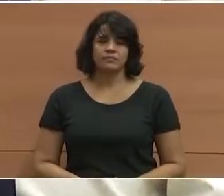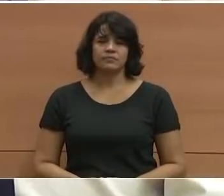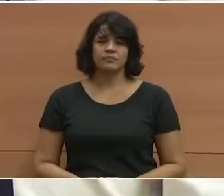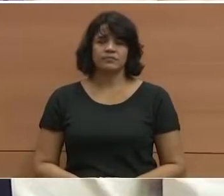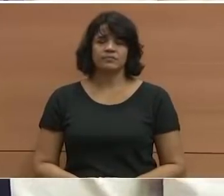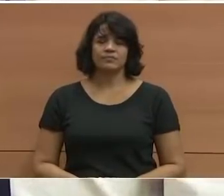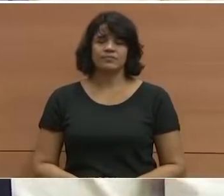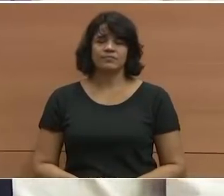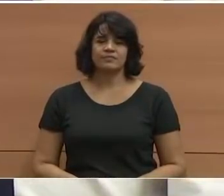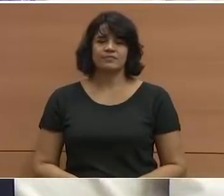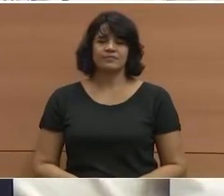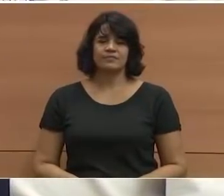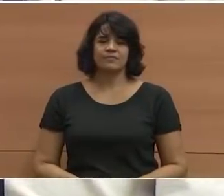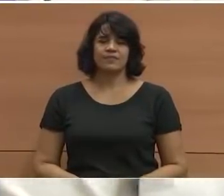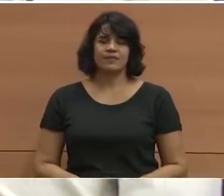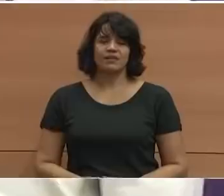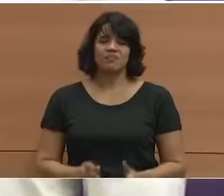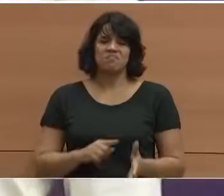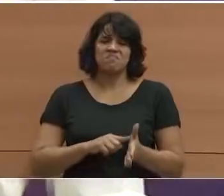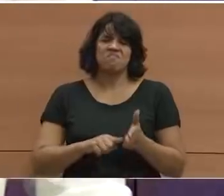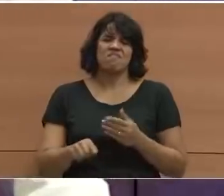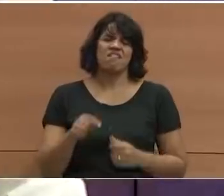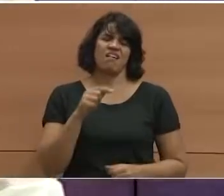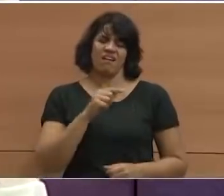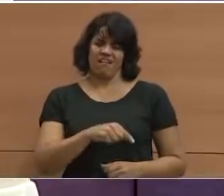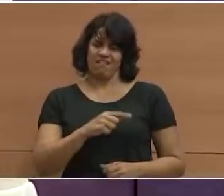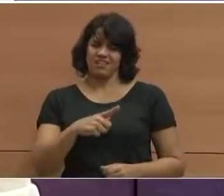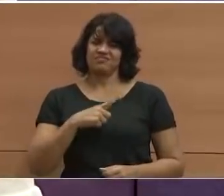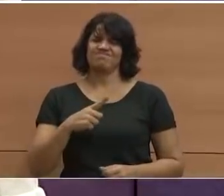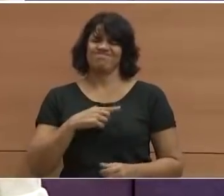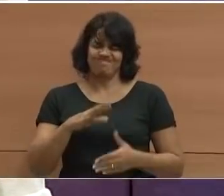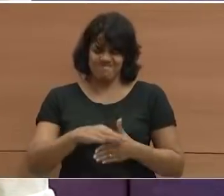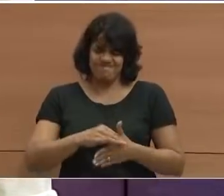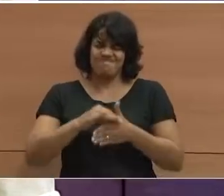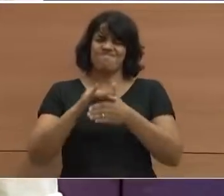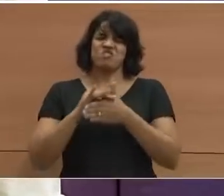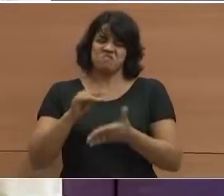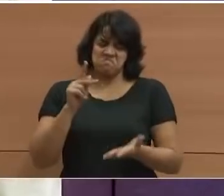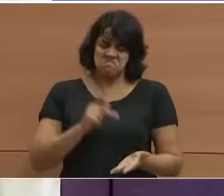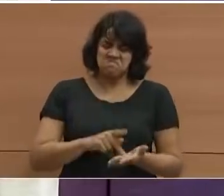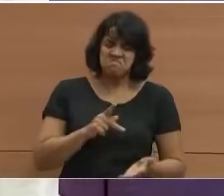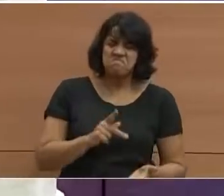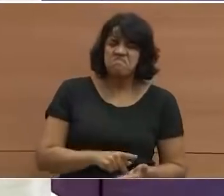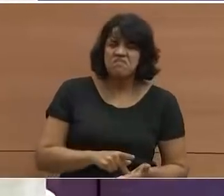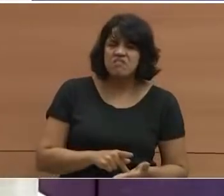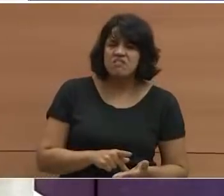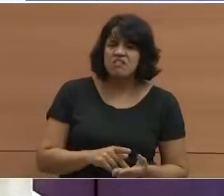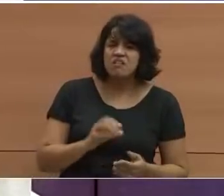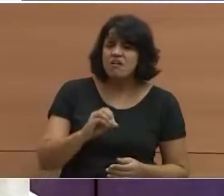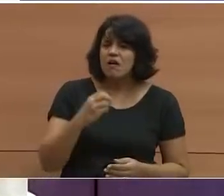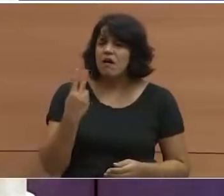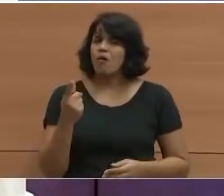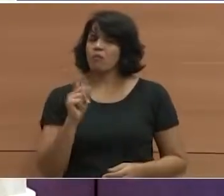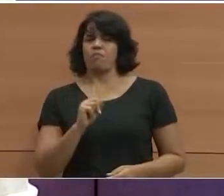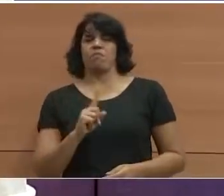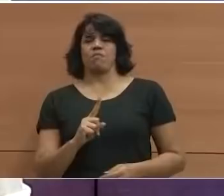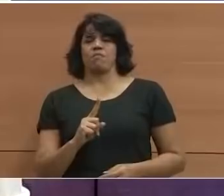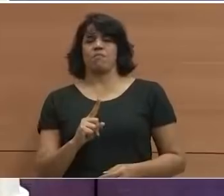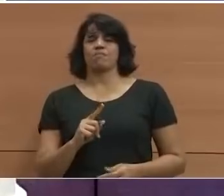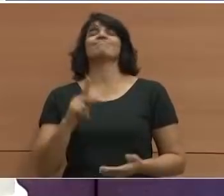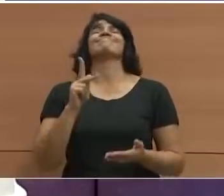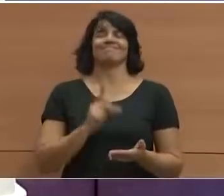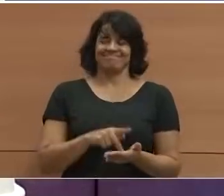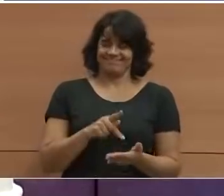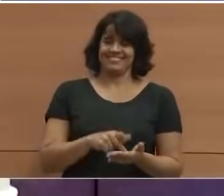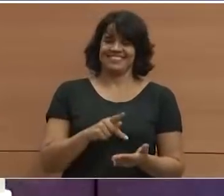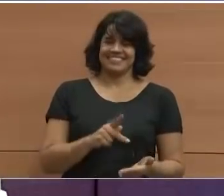Era ou não era a liderança genuína do Espírito, que o Espírito